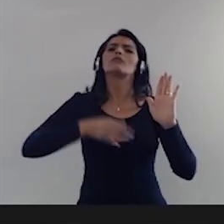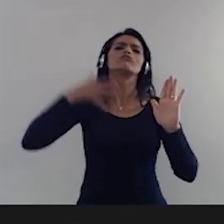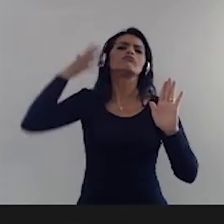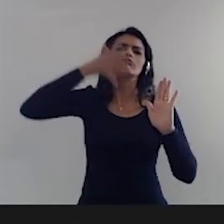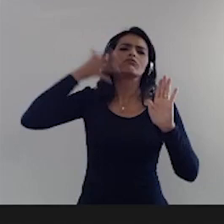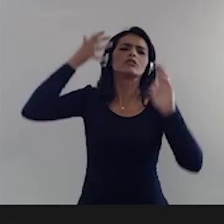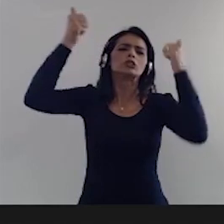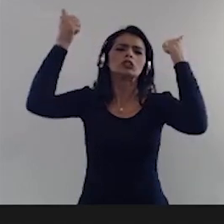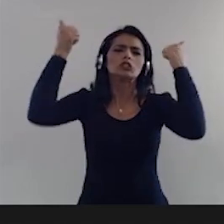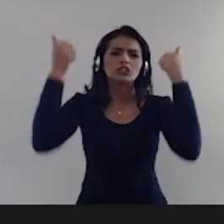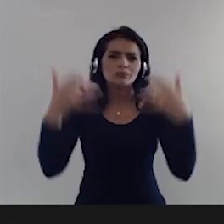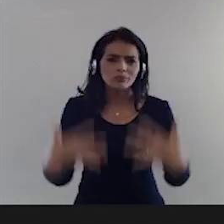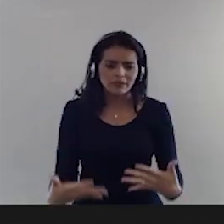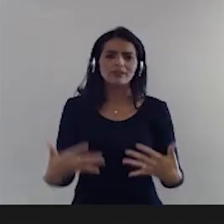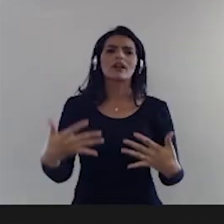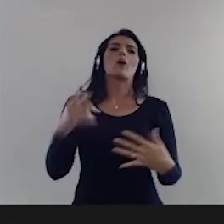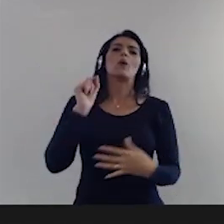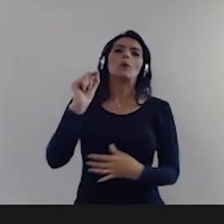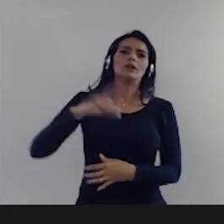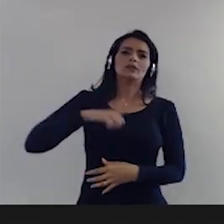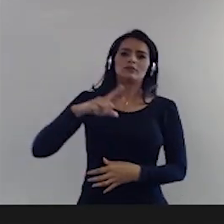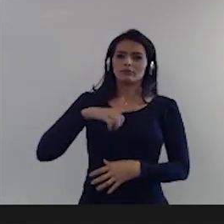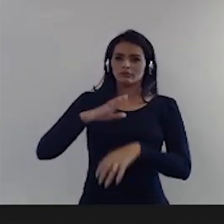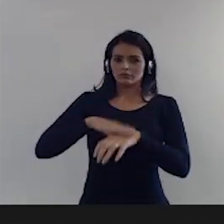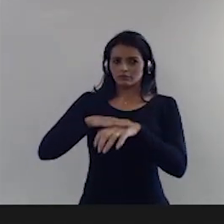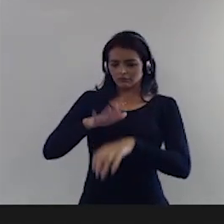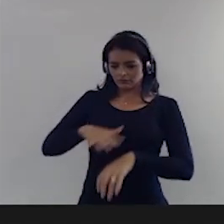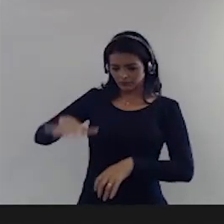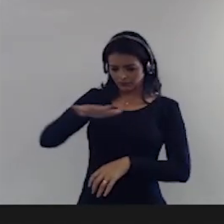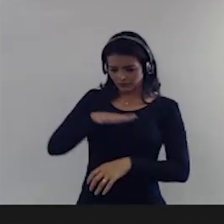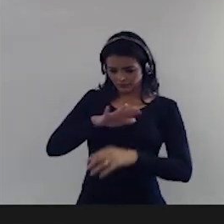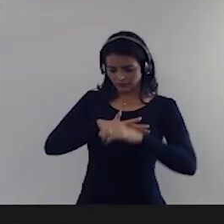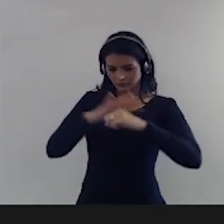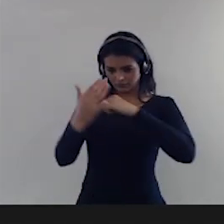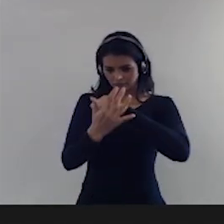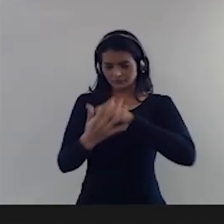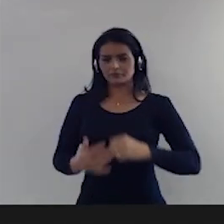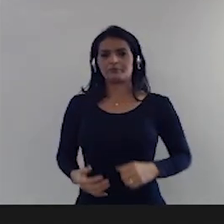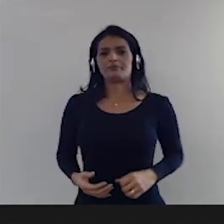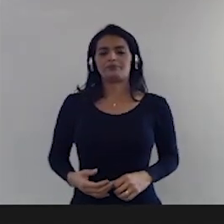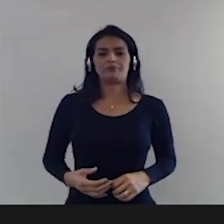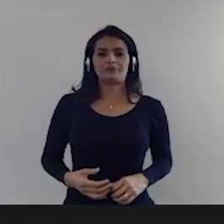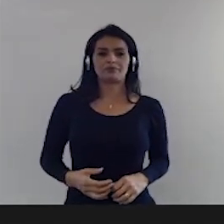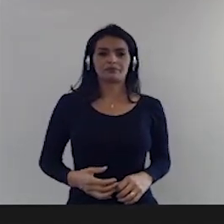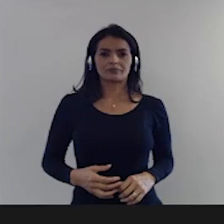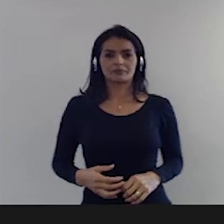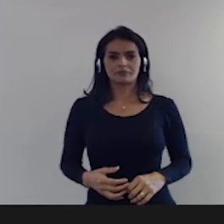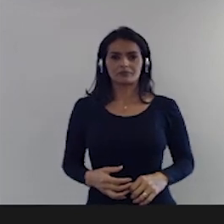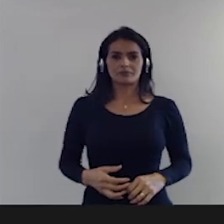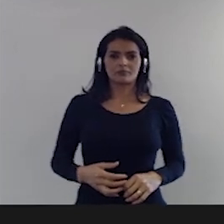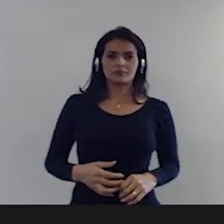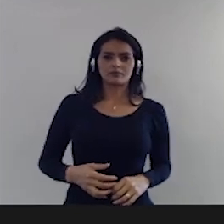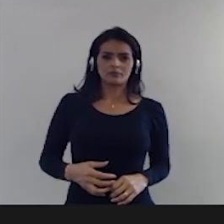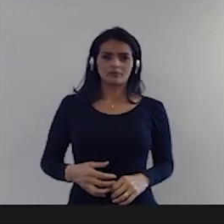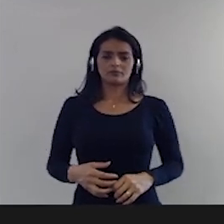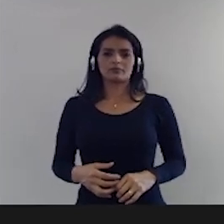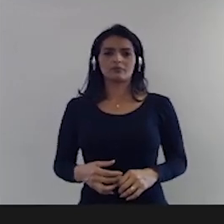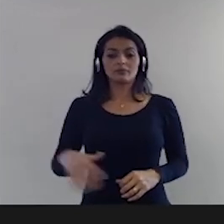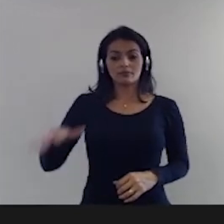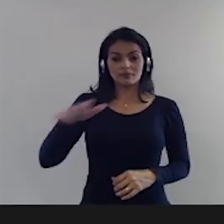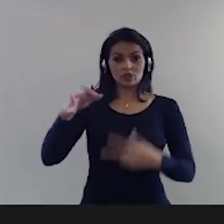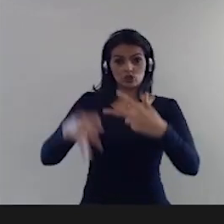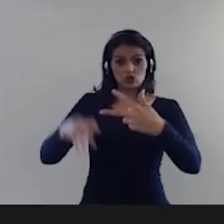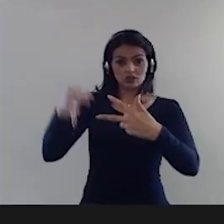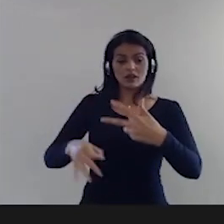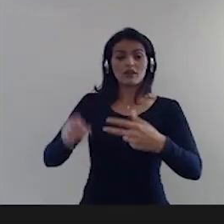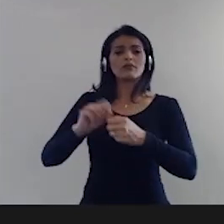exposição daquilo que nós temos a oferecer nesse momento de pandemia, do trabalho que tem sido feito pelo judiciário